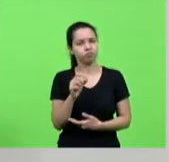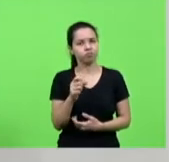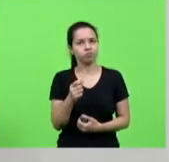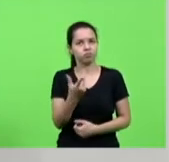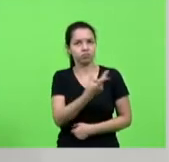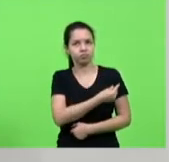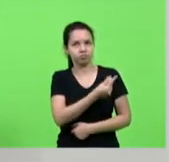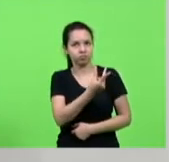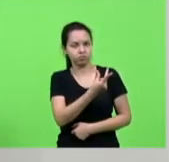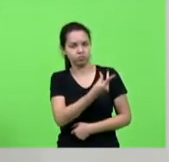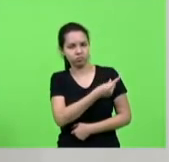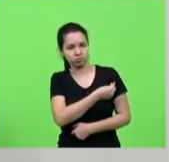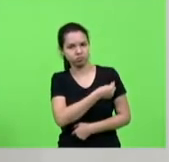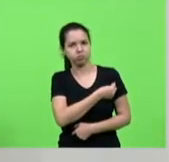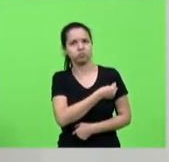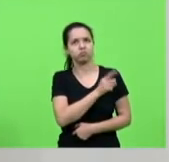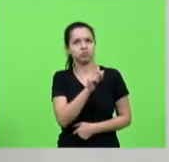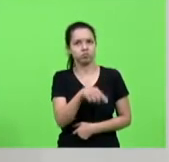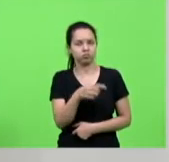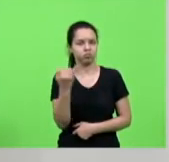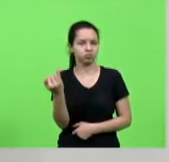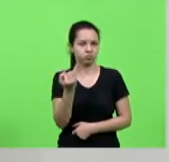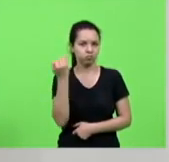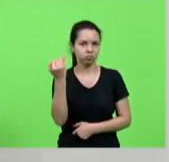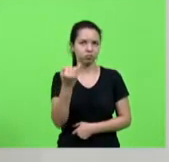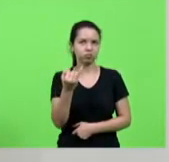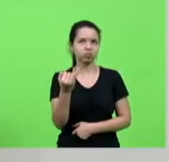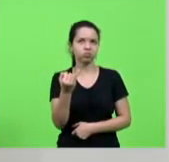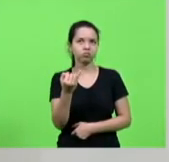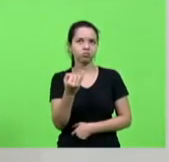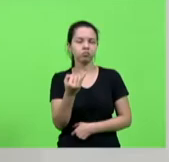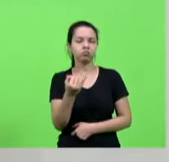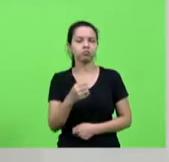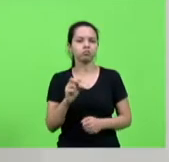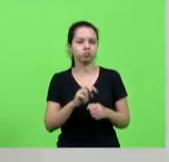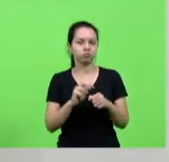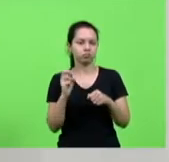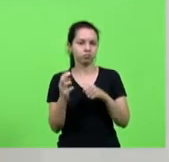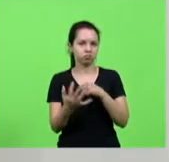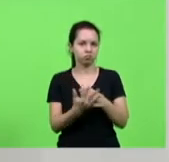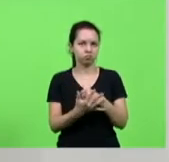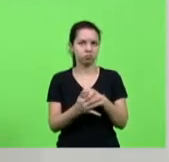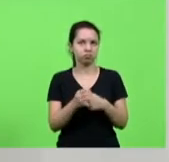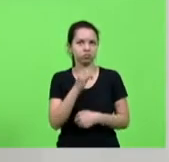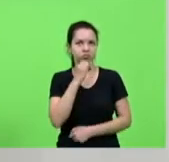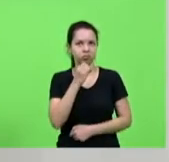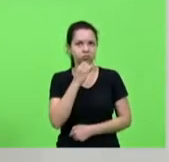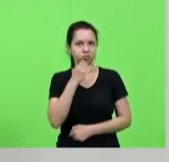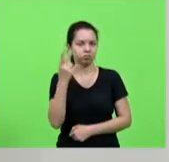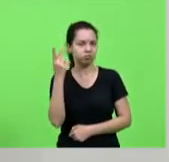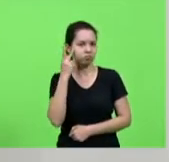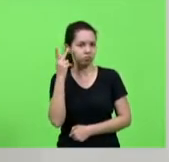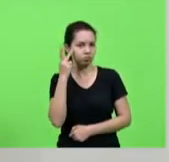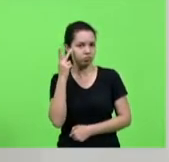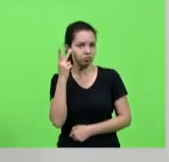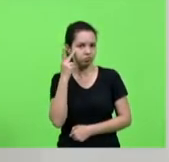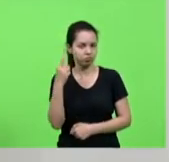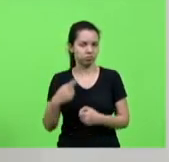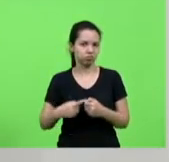no combate a esse vírus mortal. Veja o exemplo da cidade paulista de Serrana. Com